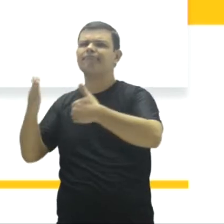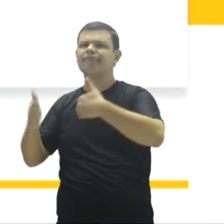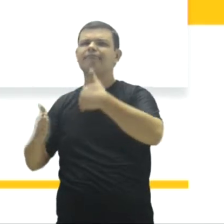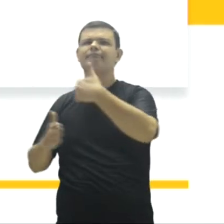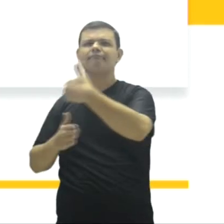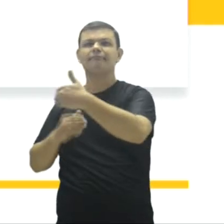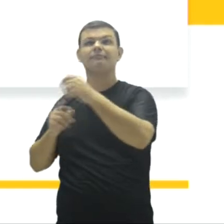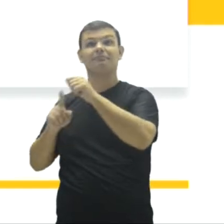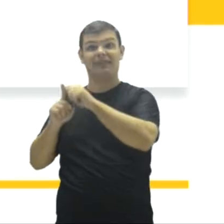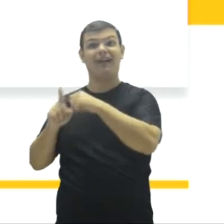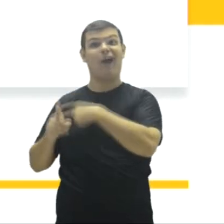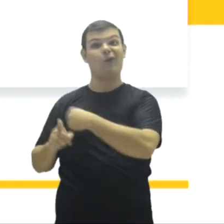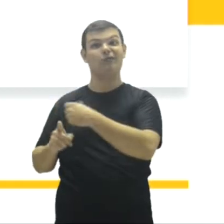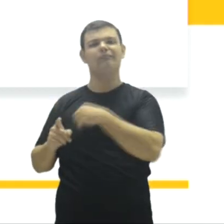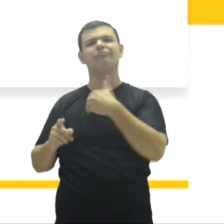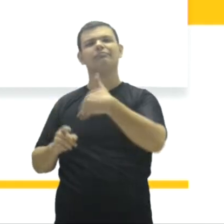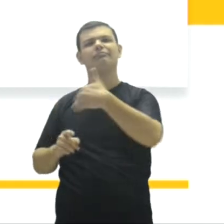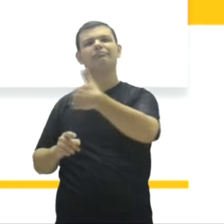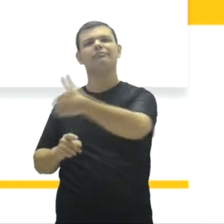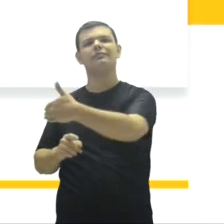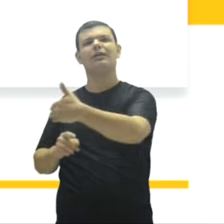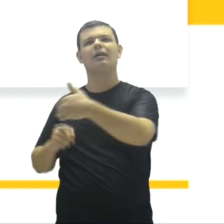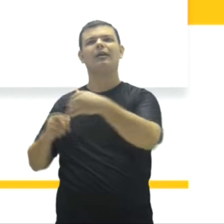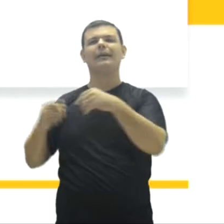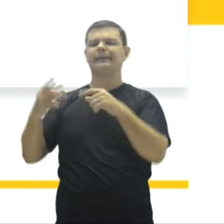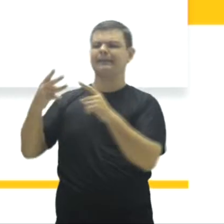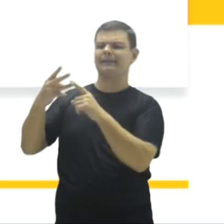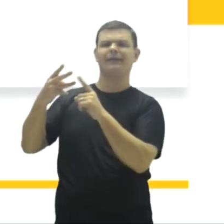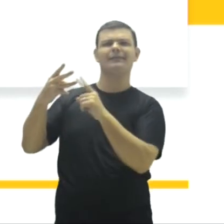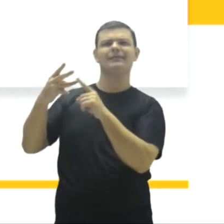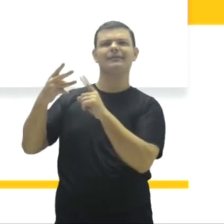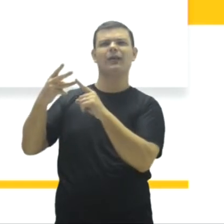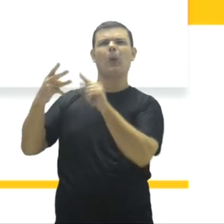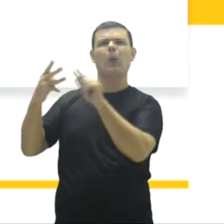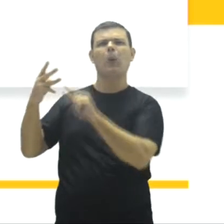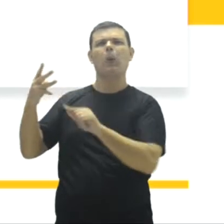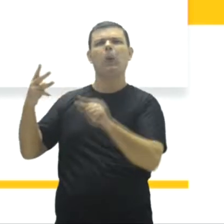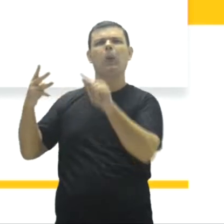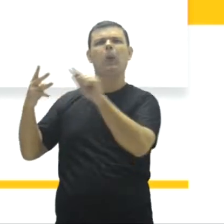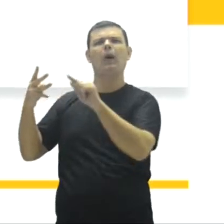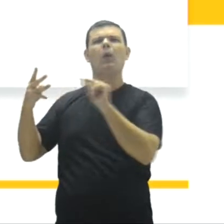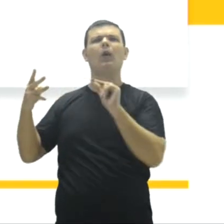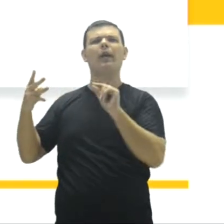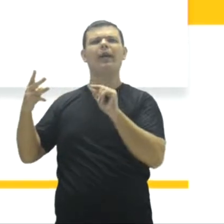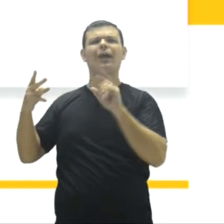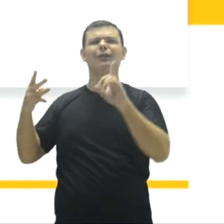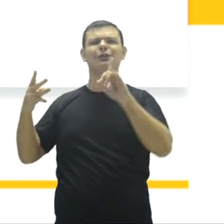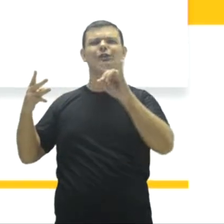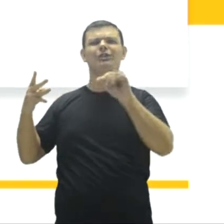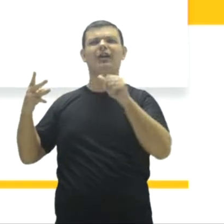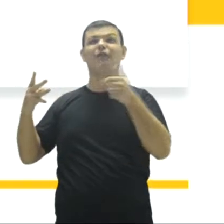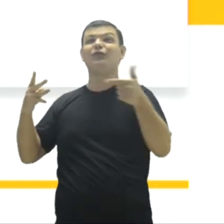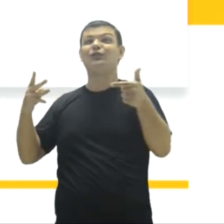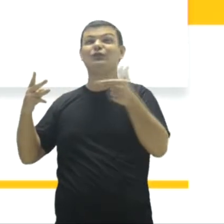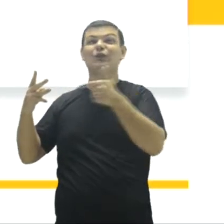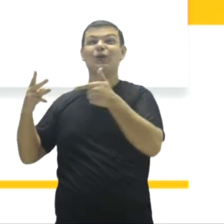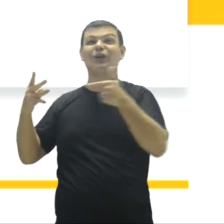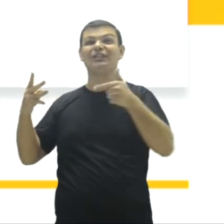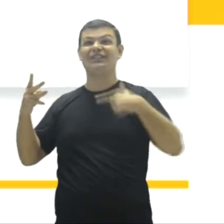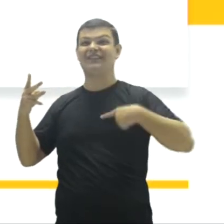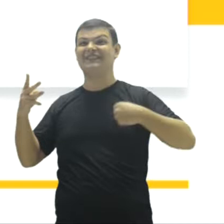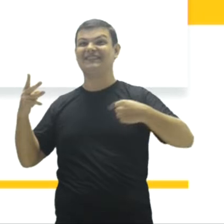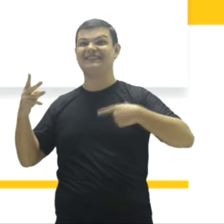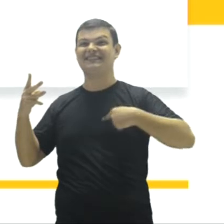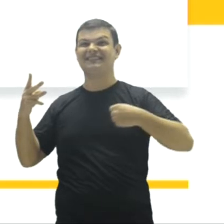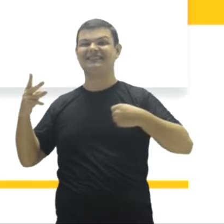mês de agosto, nós vamos chegar aí na terceira data comemorativa que eu marquei para vocês, o dia 22 de agosto.